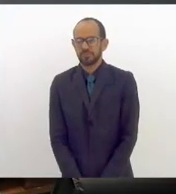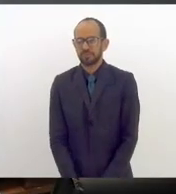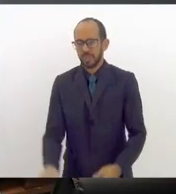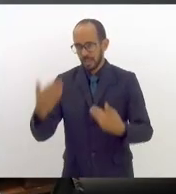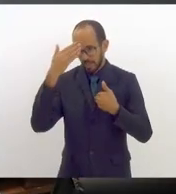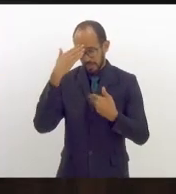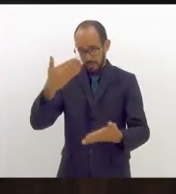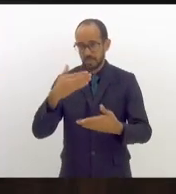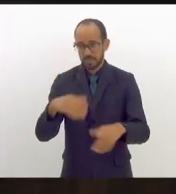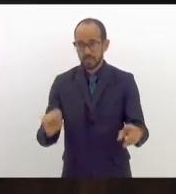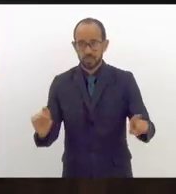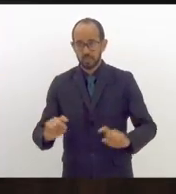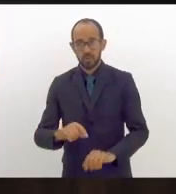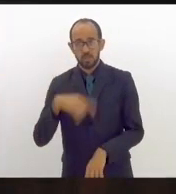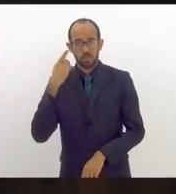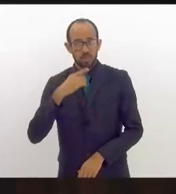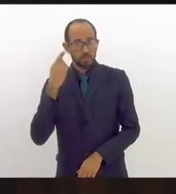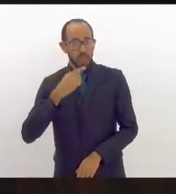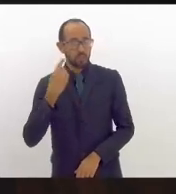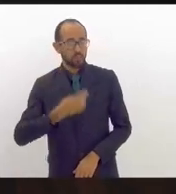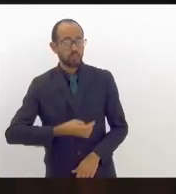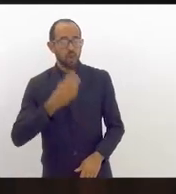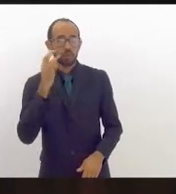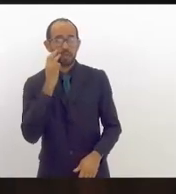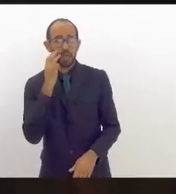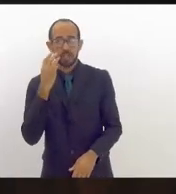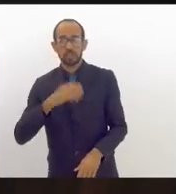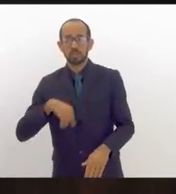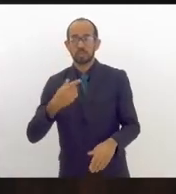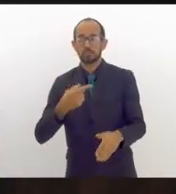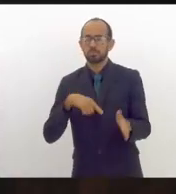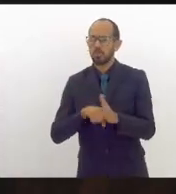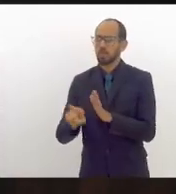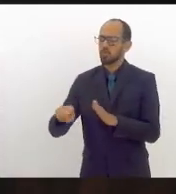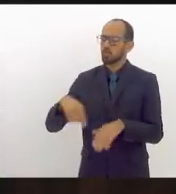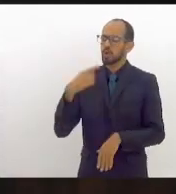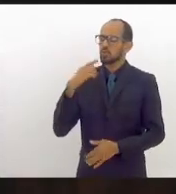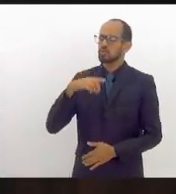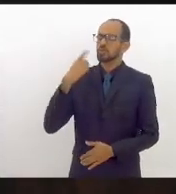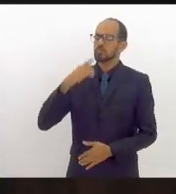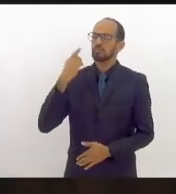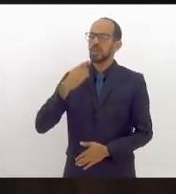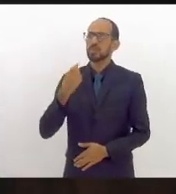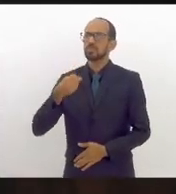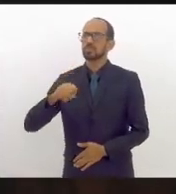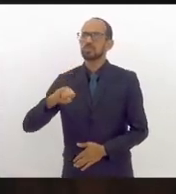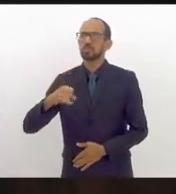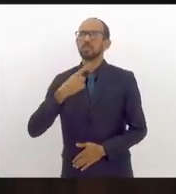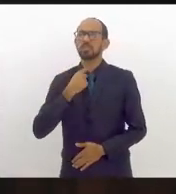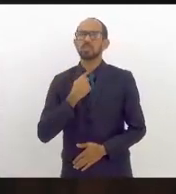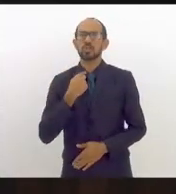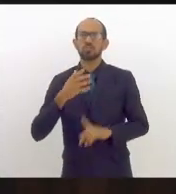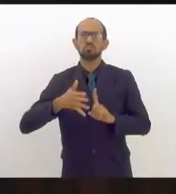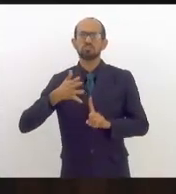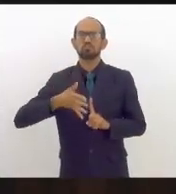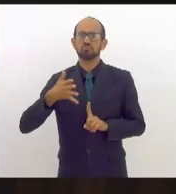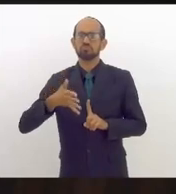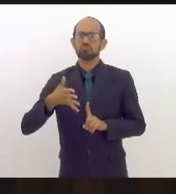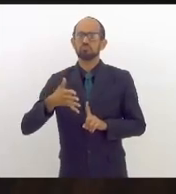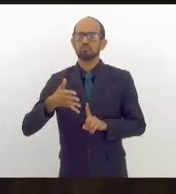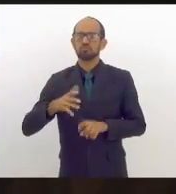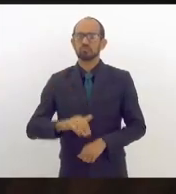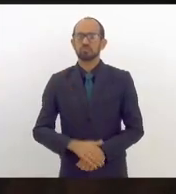agradecendo ao Deputado Valdete Carneiros deputados presentes em plenário se desejam fazer o uso da